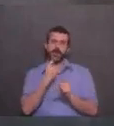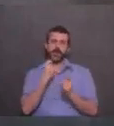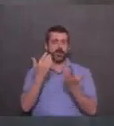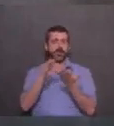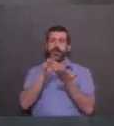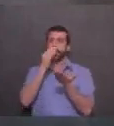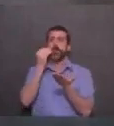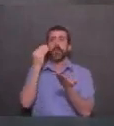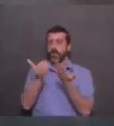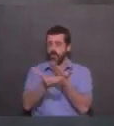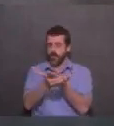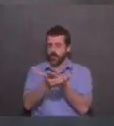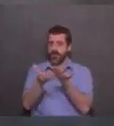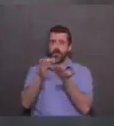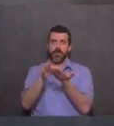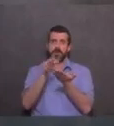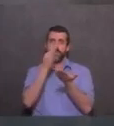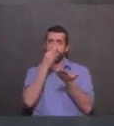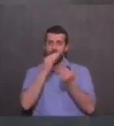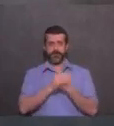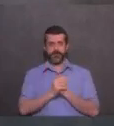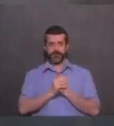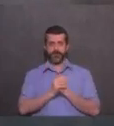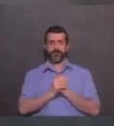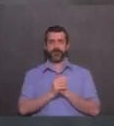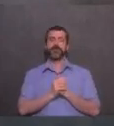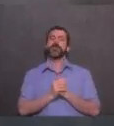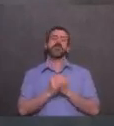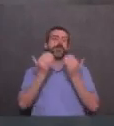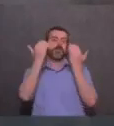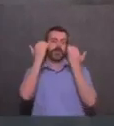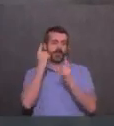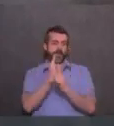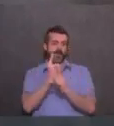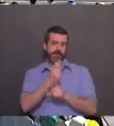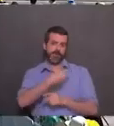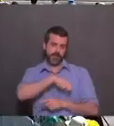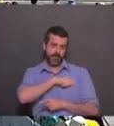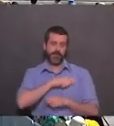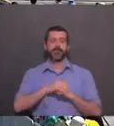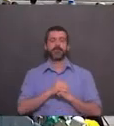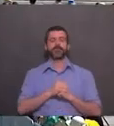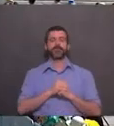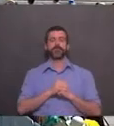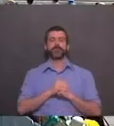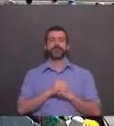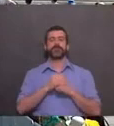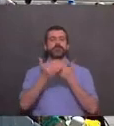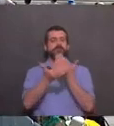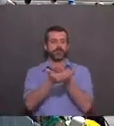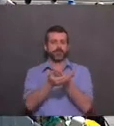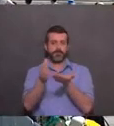received only in the hand. La Santa Comunione sarà distribuita solo sulla